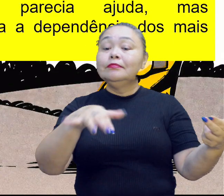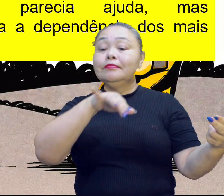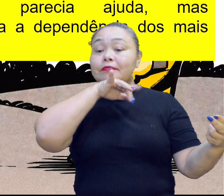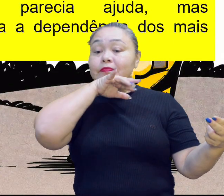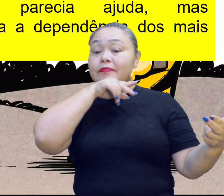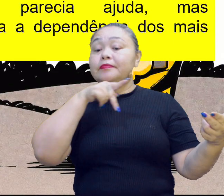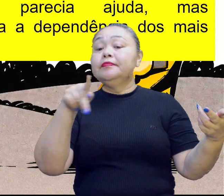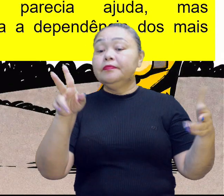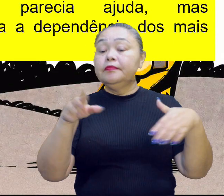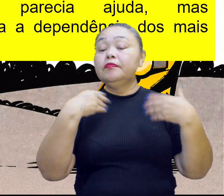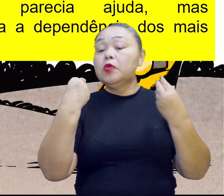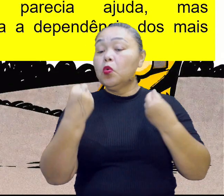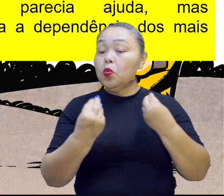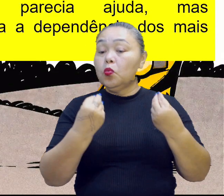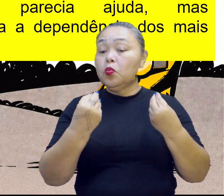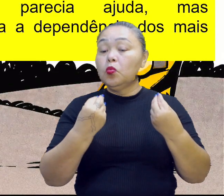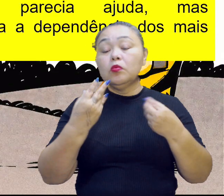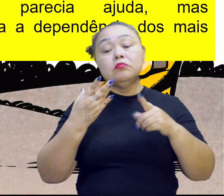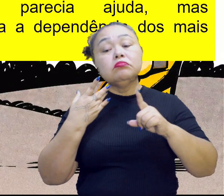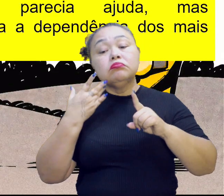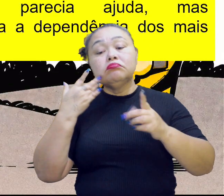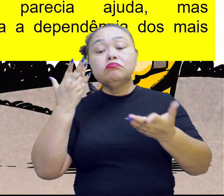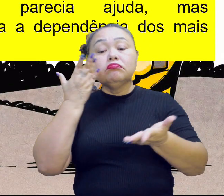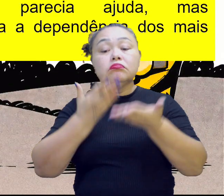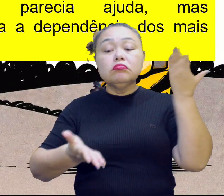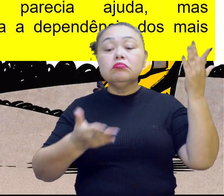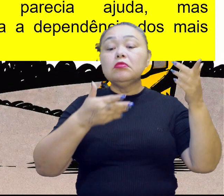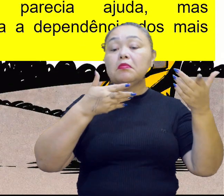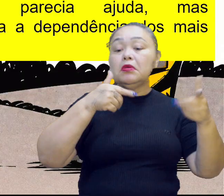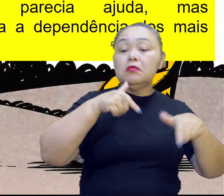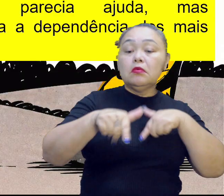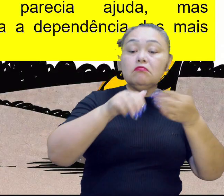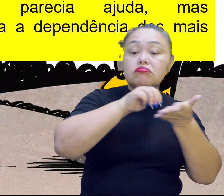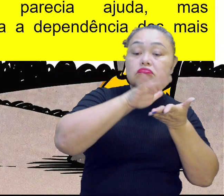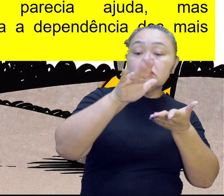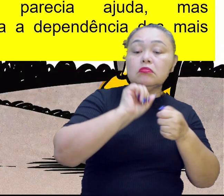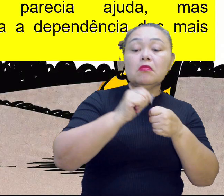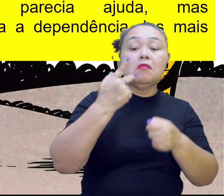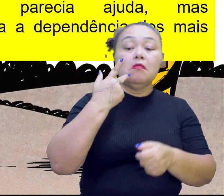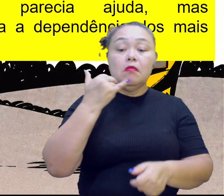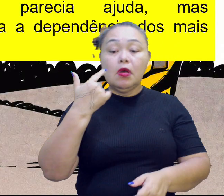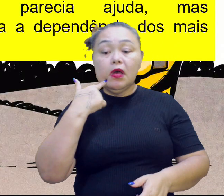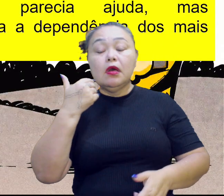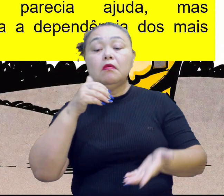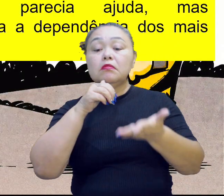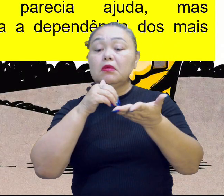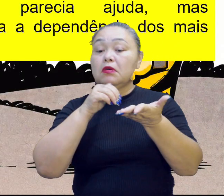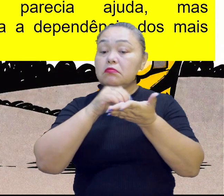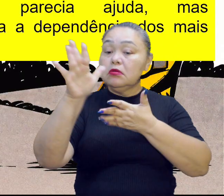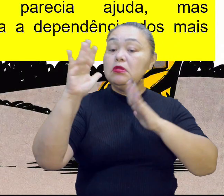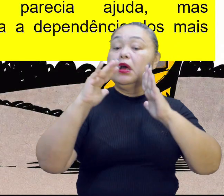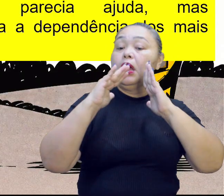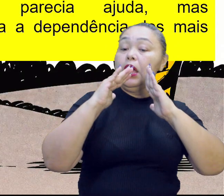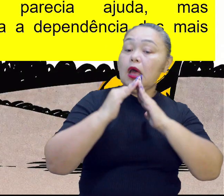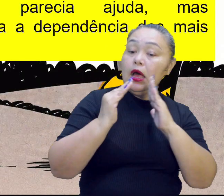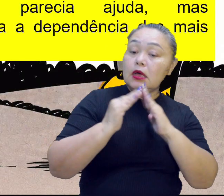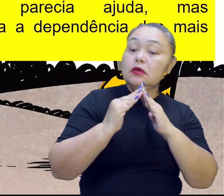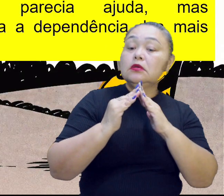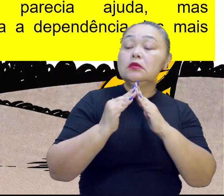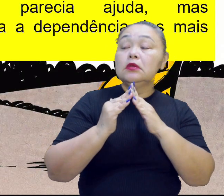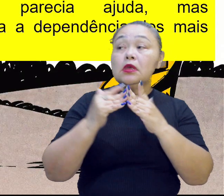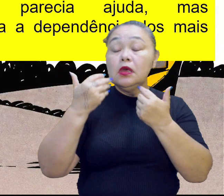ruins iriam acontecer, como eu iria perder o meu emprego, os meus pais iriam perder a casa, enfim, eu ia